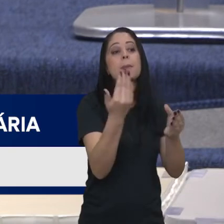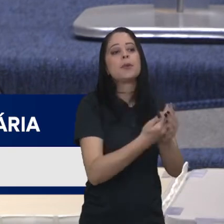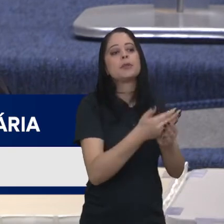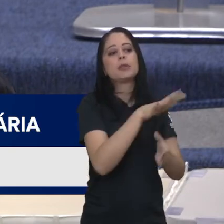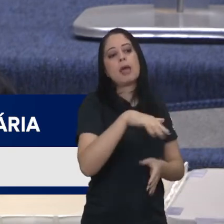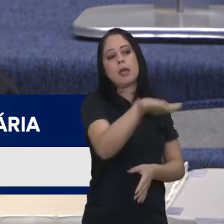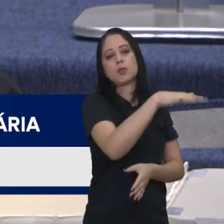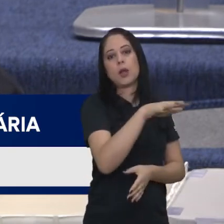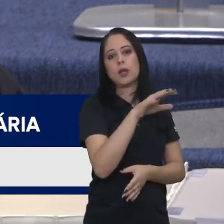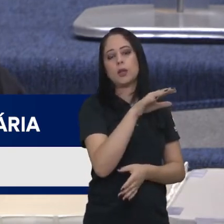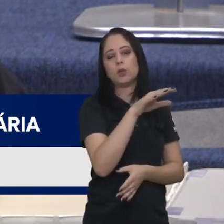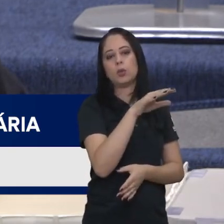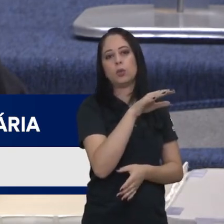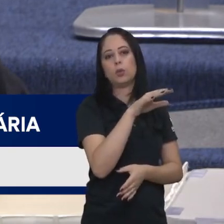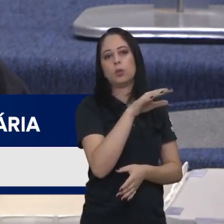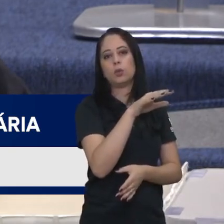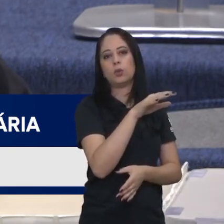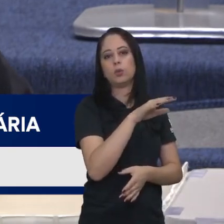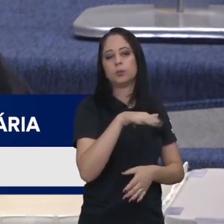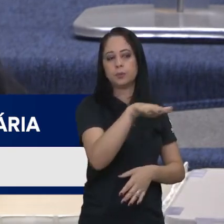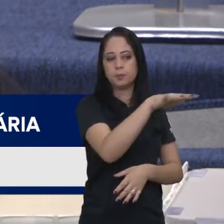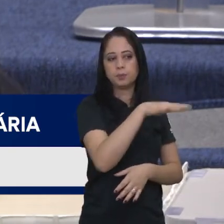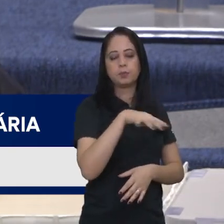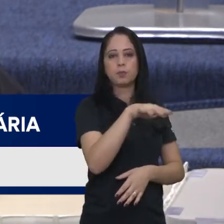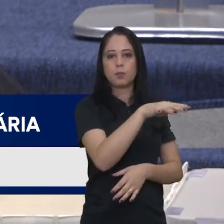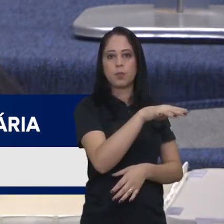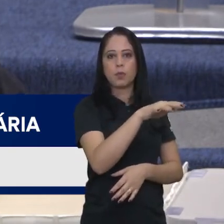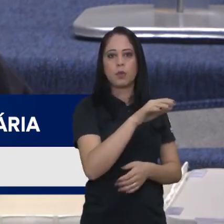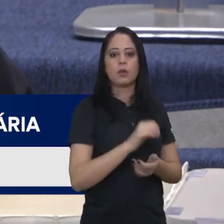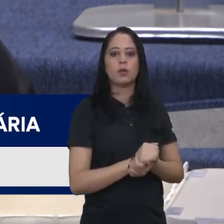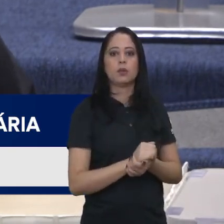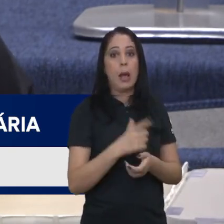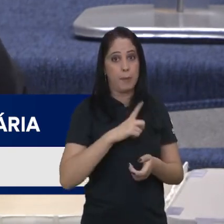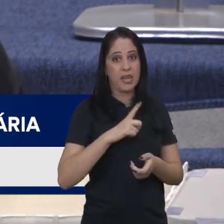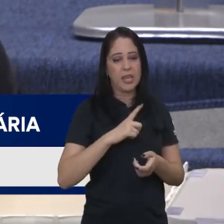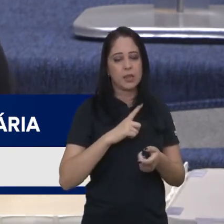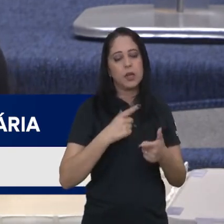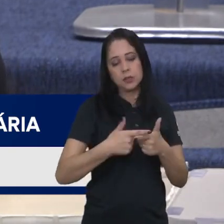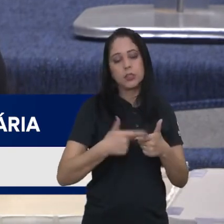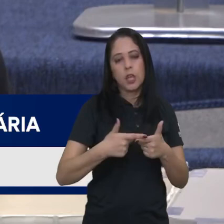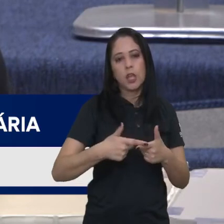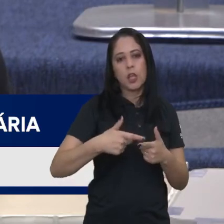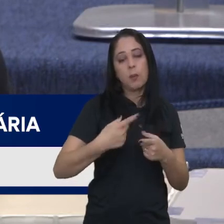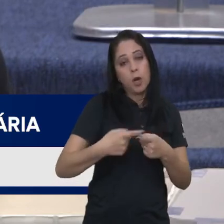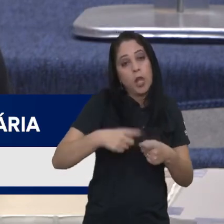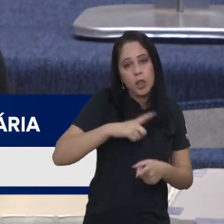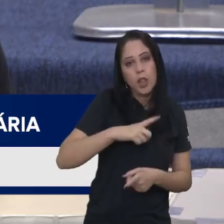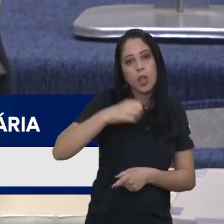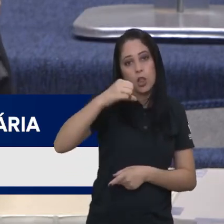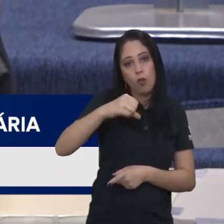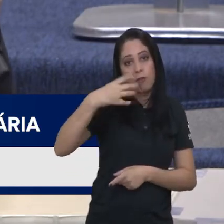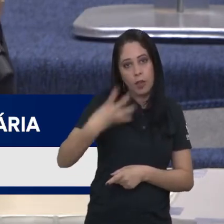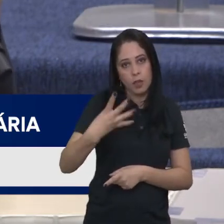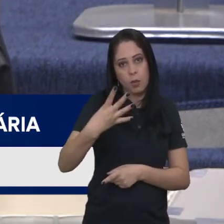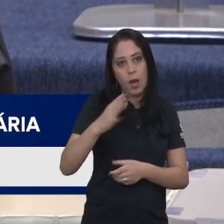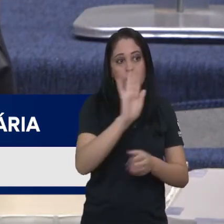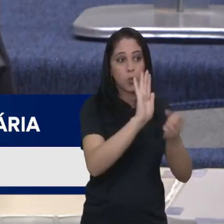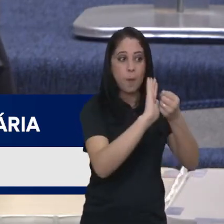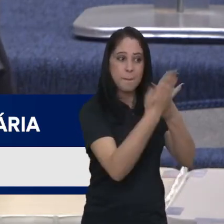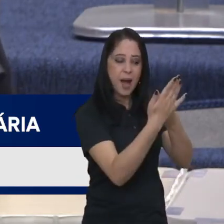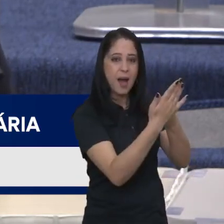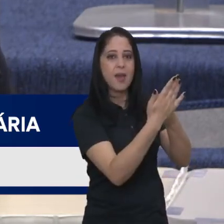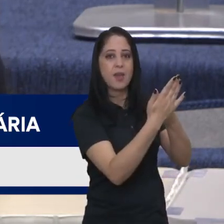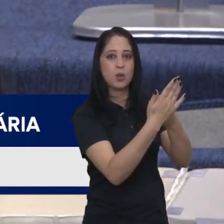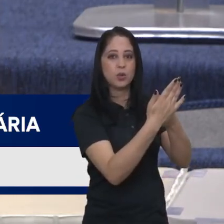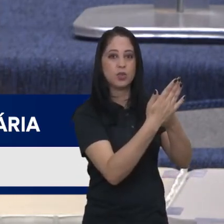gente entrar, a gente tem, hoje, 94 bairros irregulares, se a gente entrasse com 94